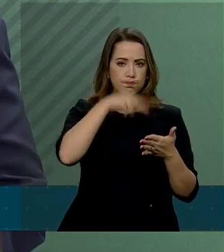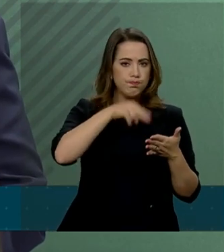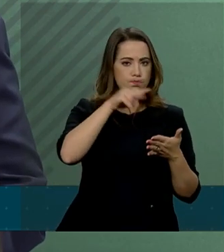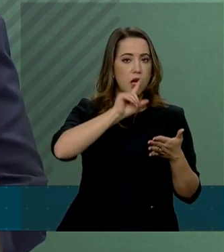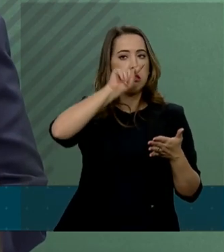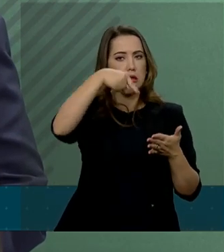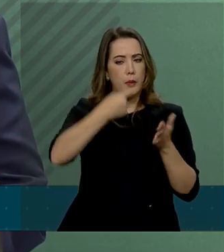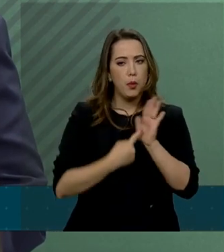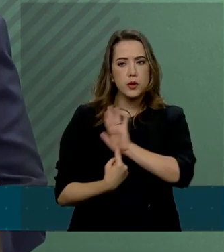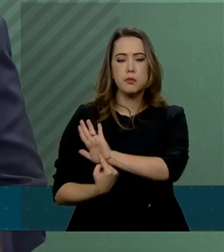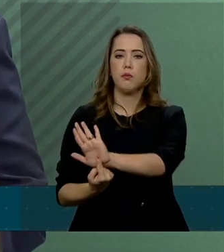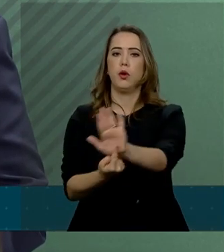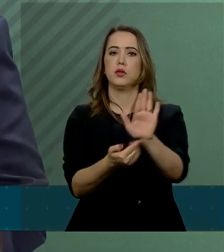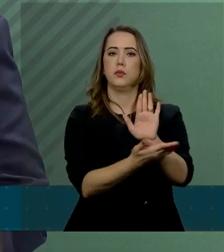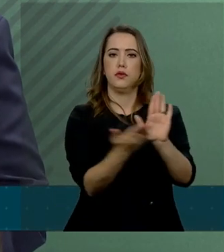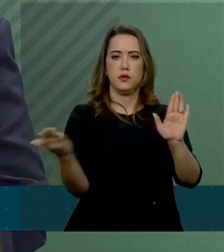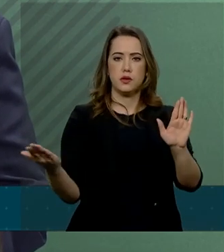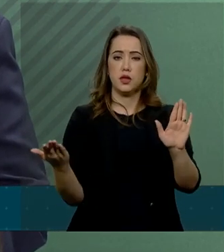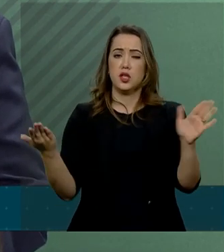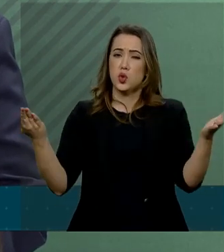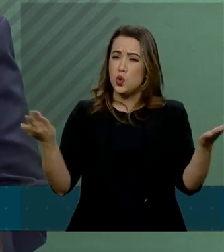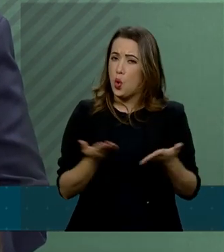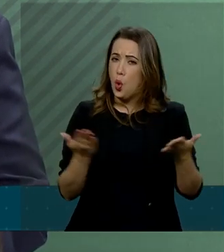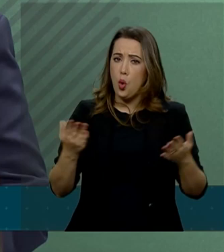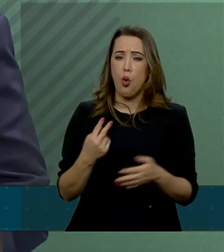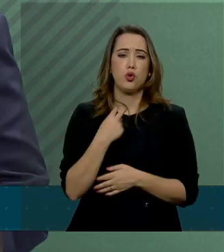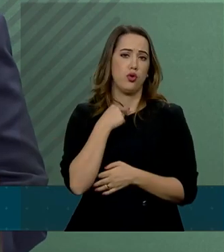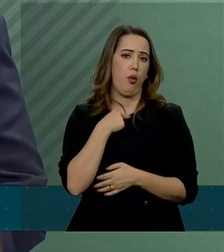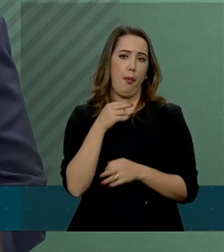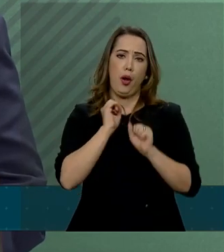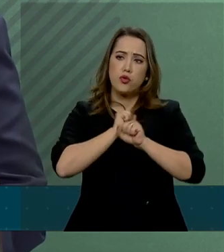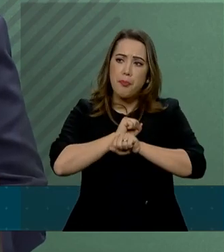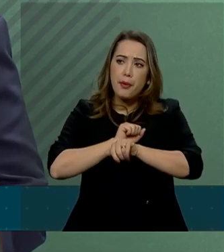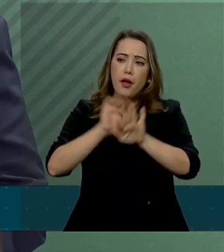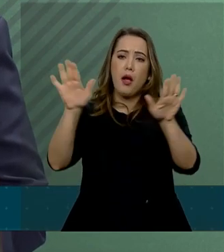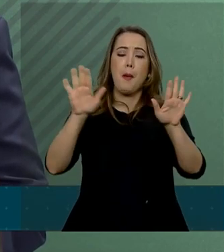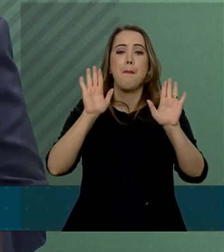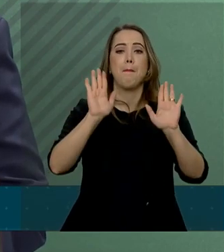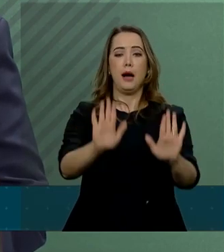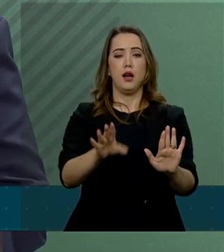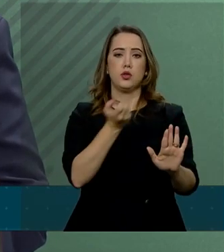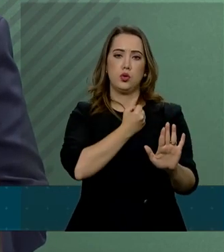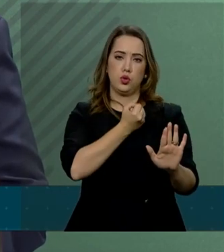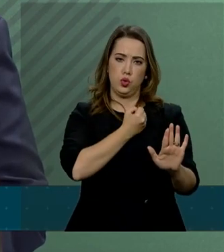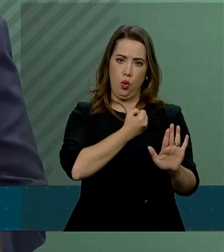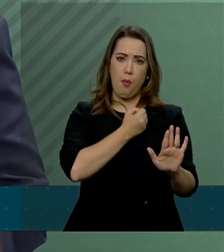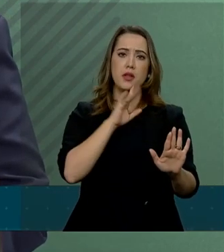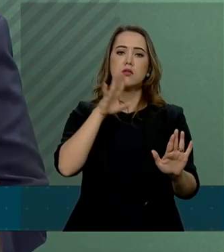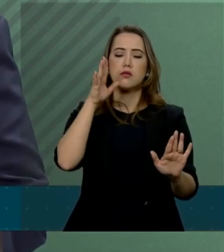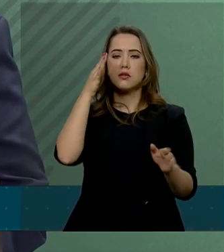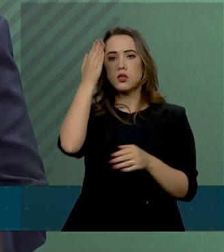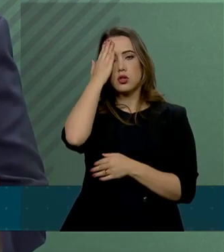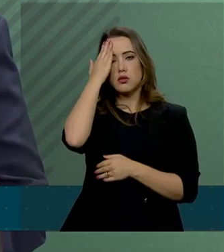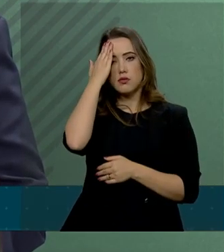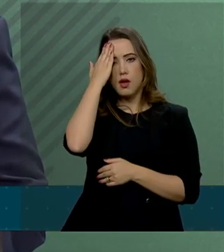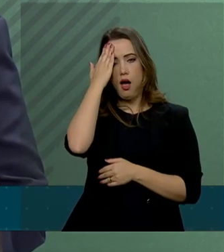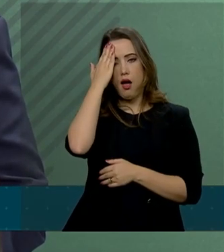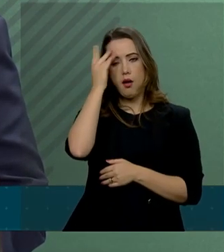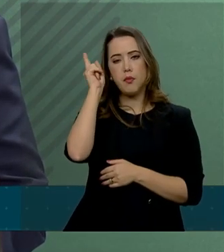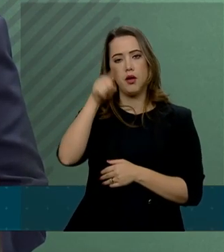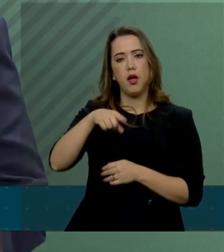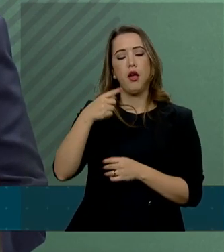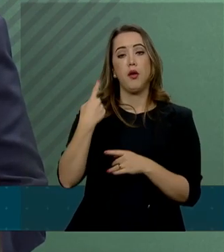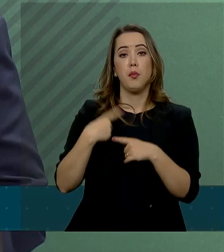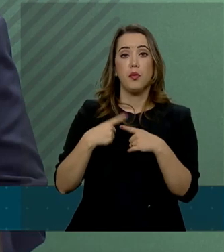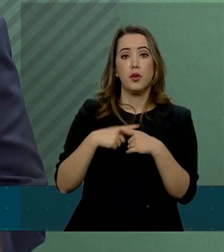prometido anteriormente mas são dados até o momento das informações que nós temos que vão justificar o